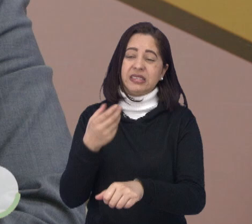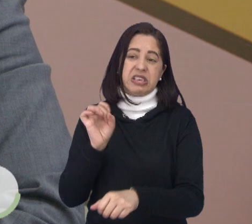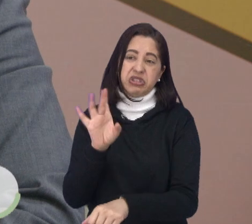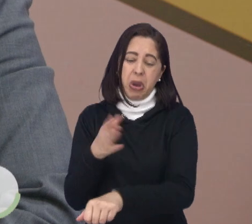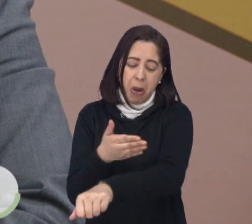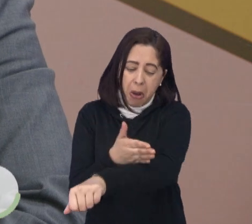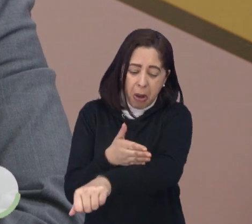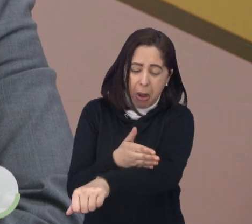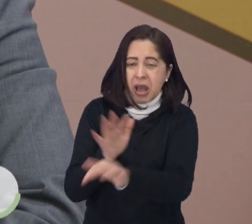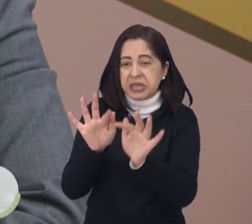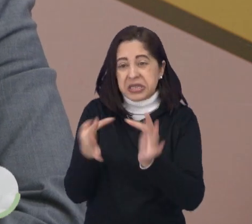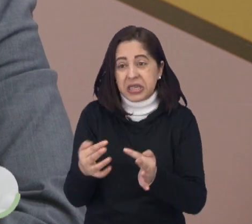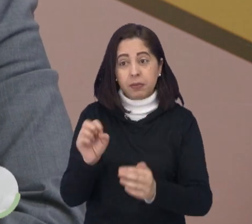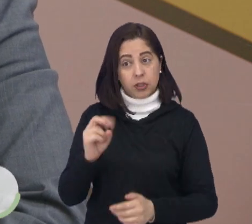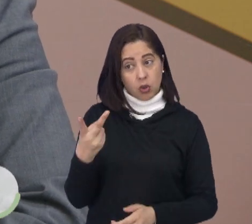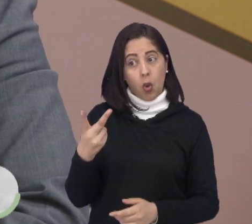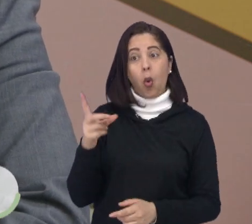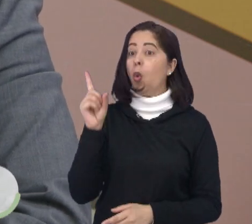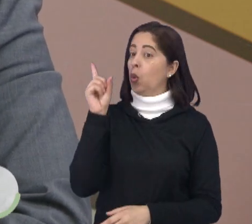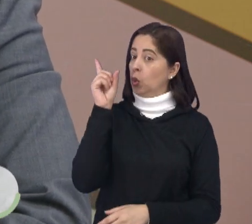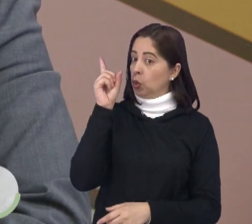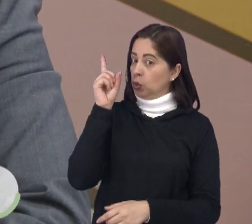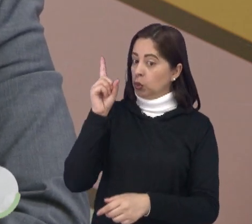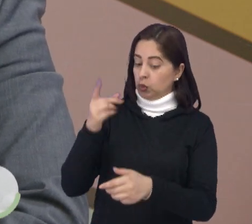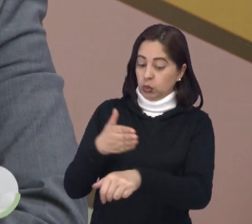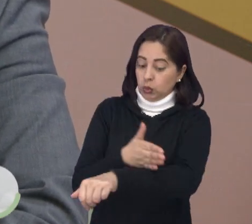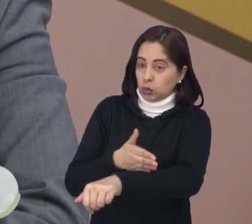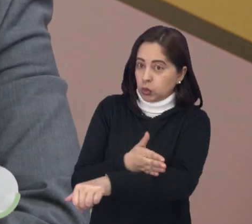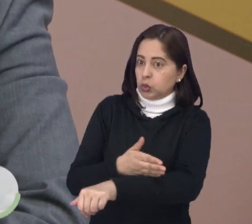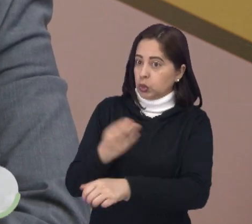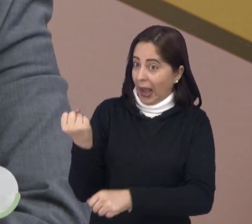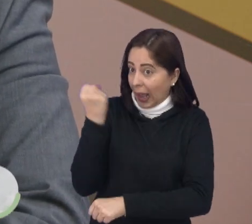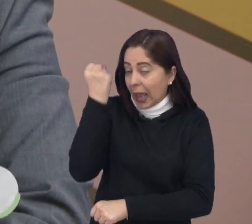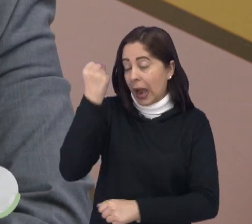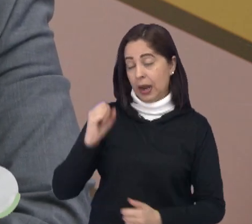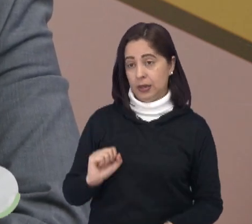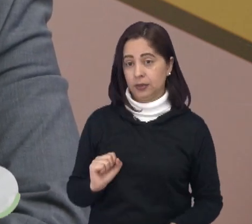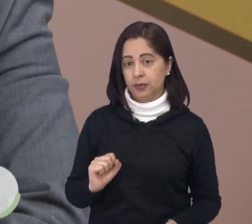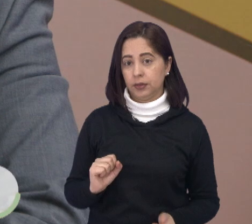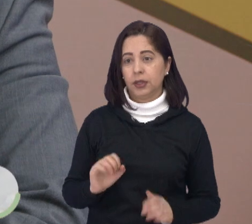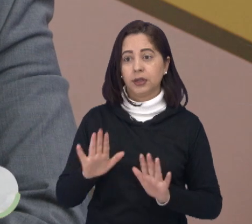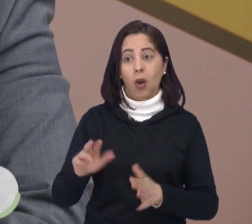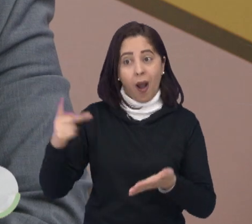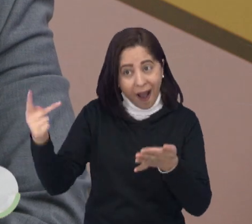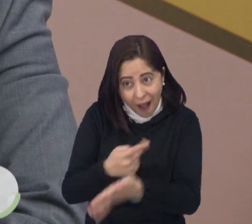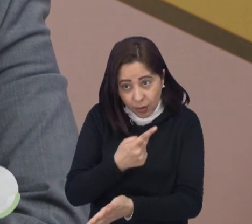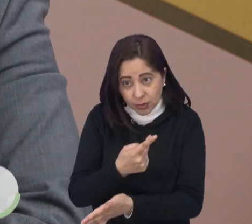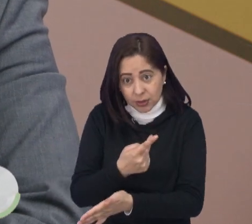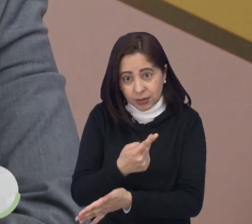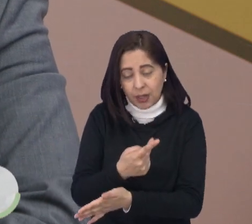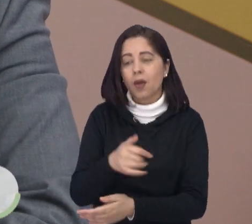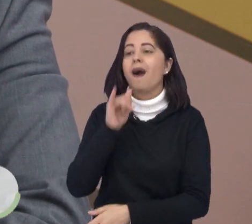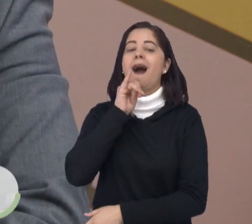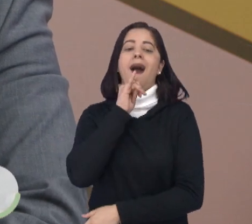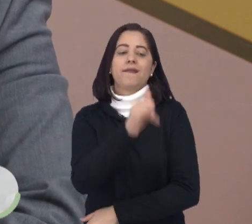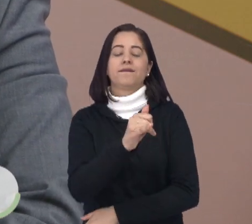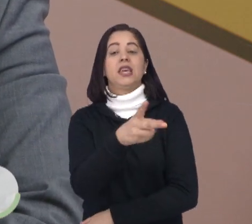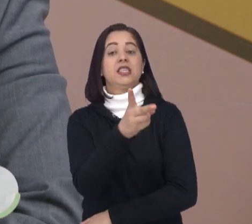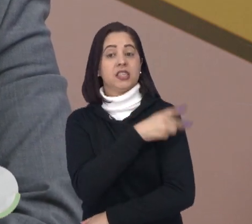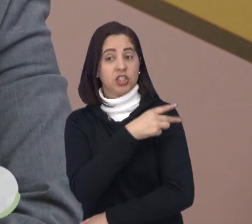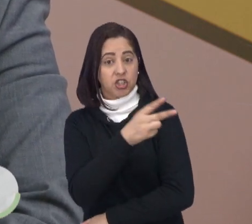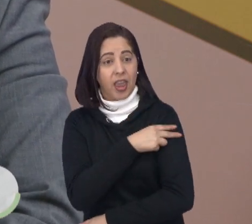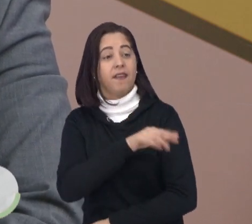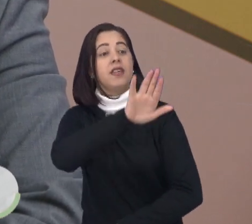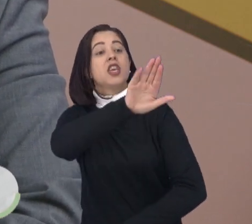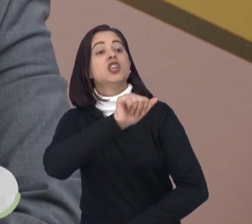que possa levar ele, esteja levando ele a um risco de vida. Então, a gente teve o acidente, tem que comunicar uma pessoa,